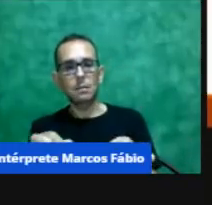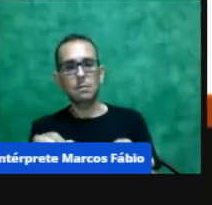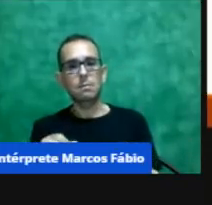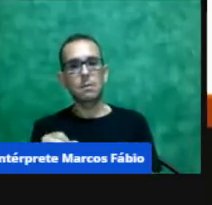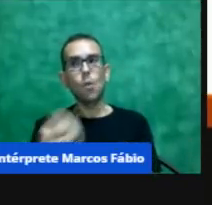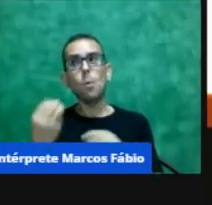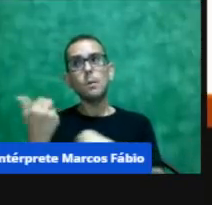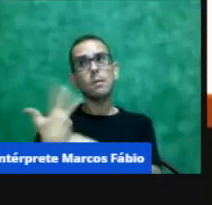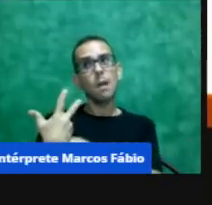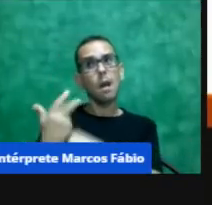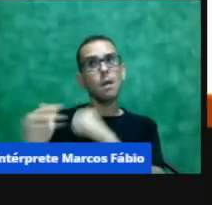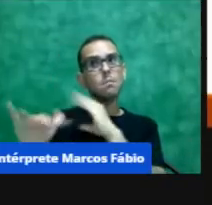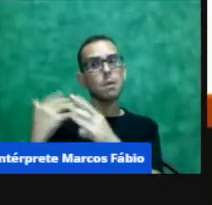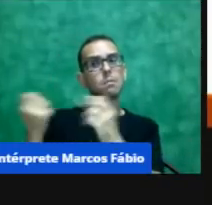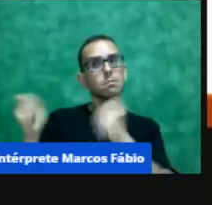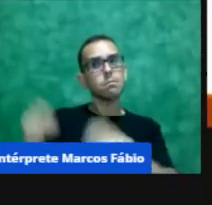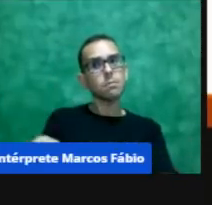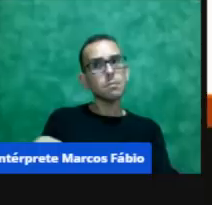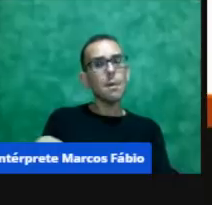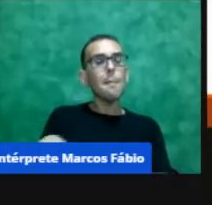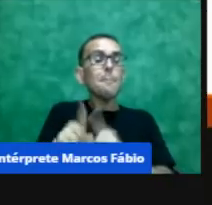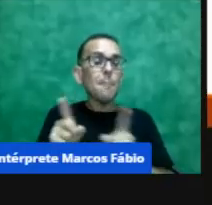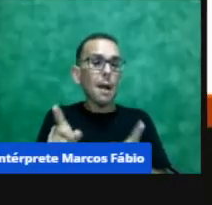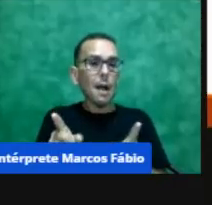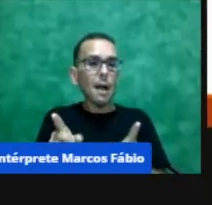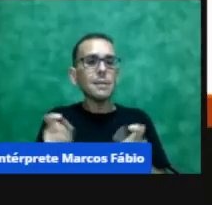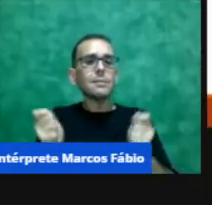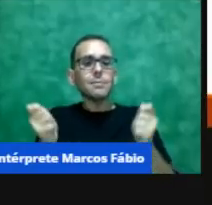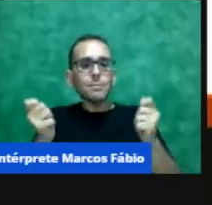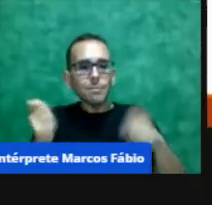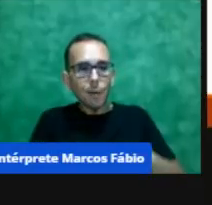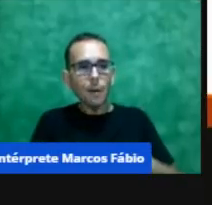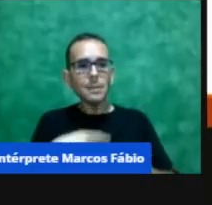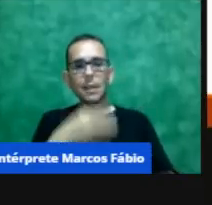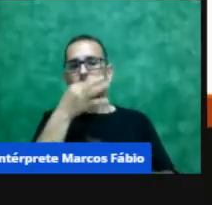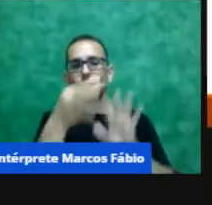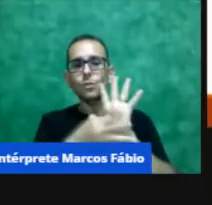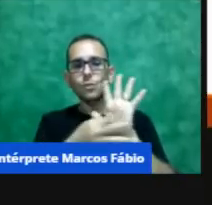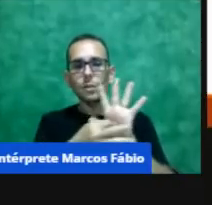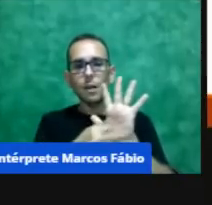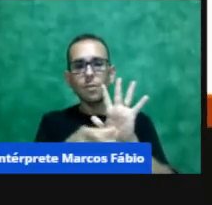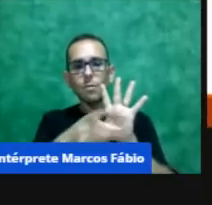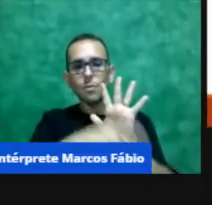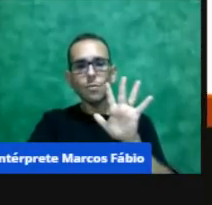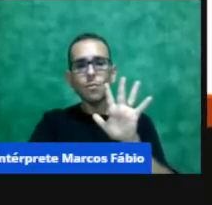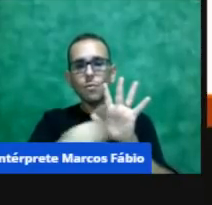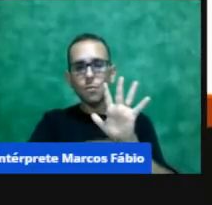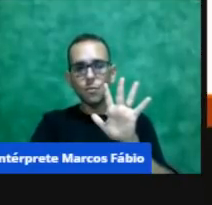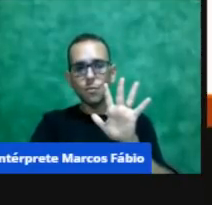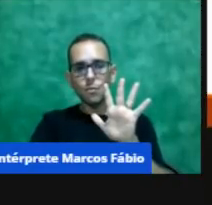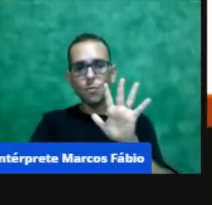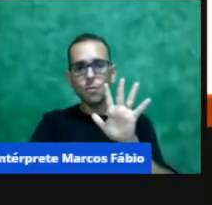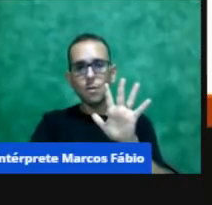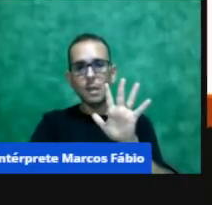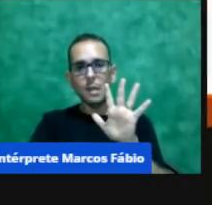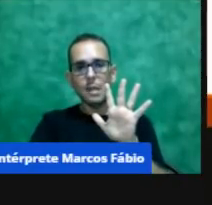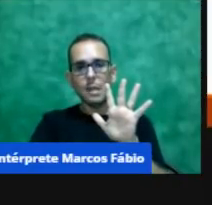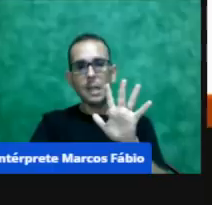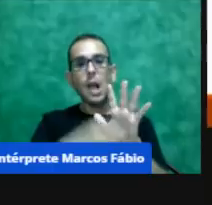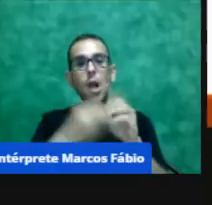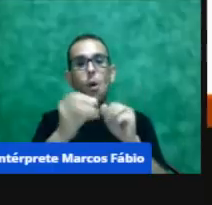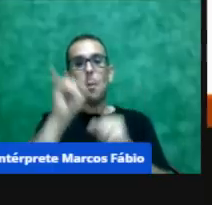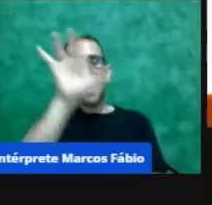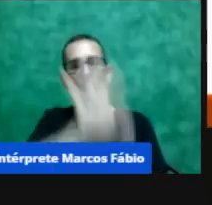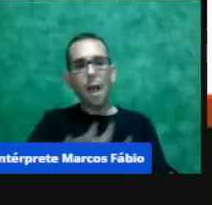tenha como gravar e enviar esse vídeo, pelo menos a gente pode ter essa sugestão para que ela realize e mantenha, né, no caso, como essa